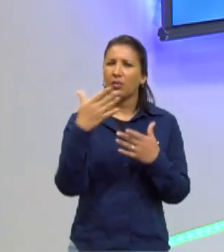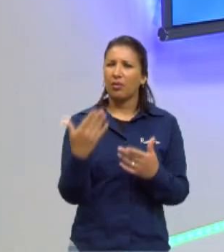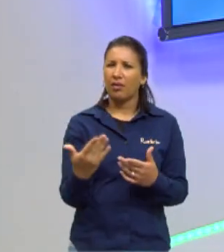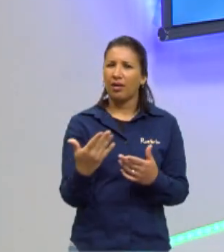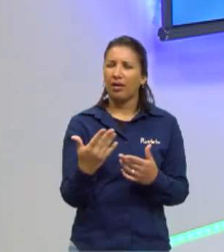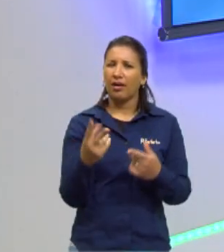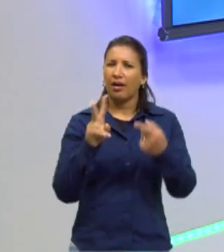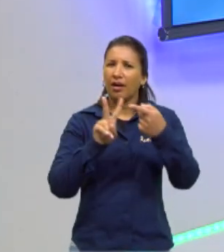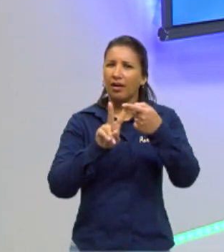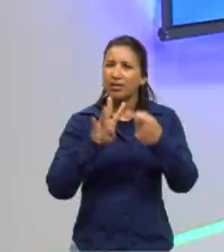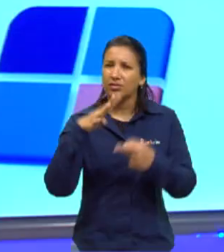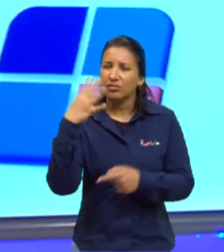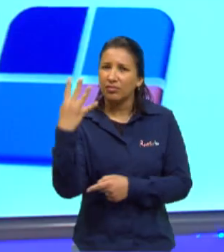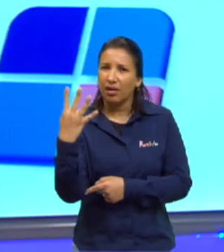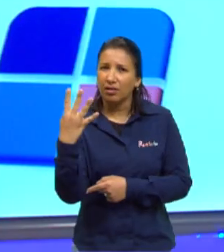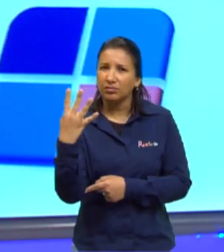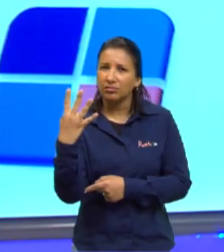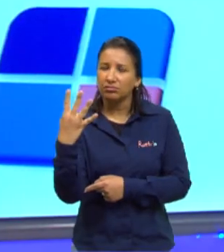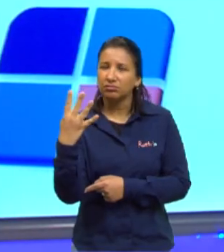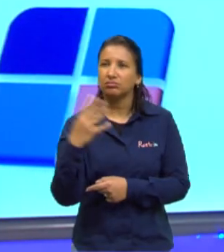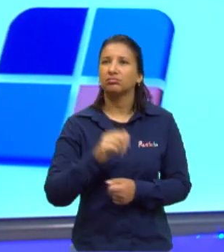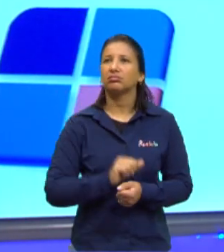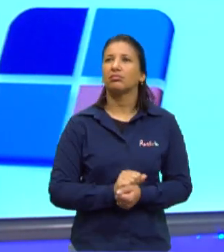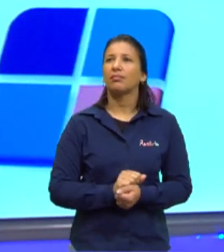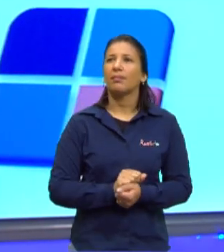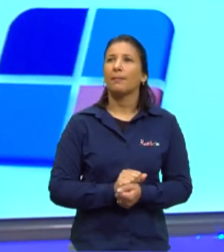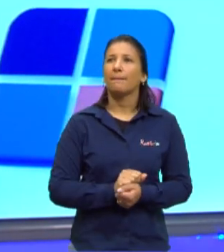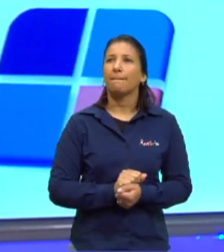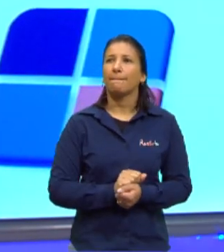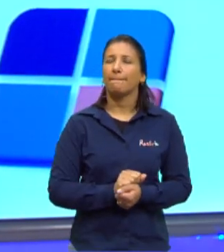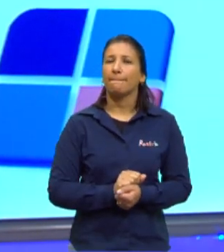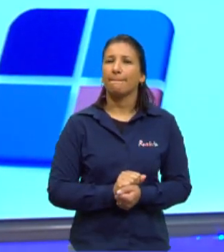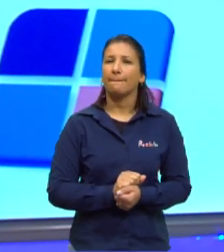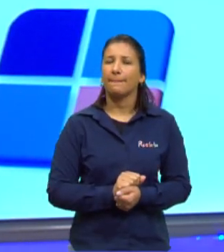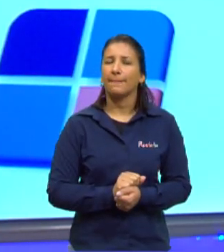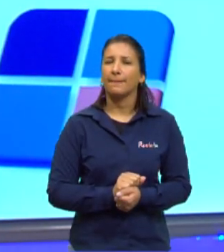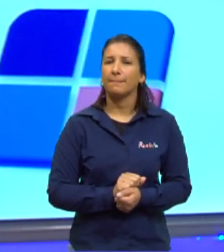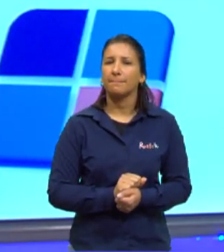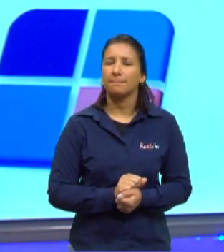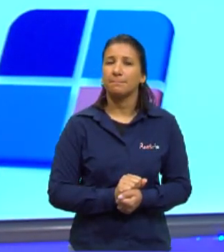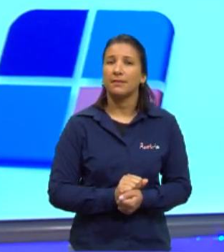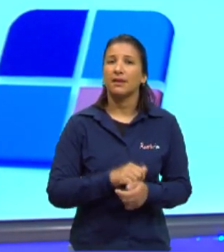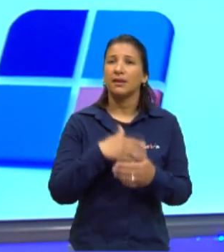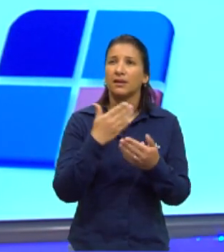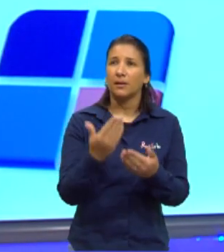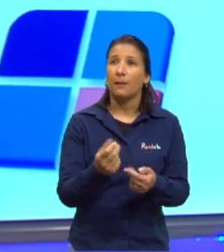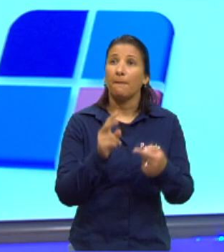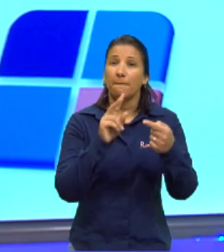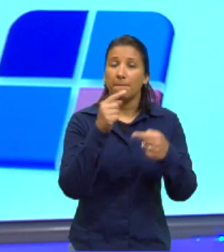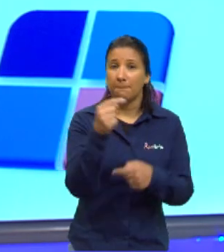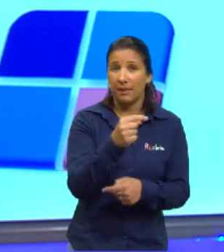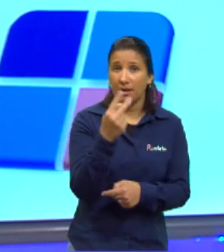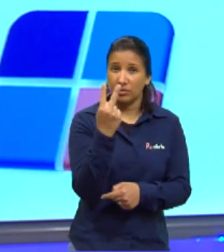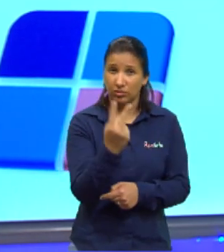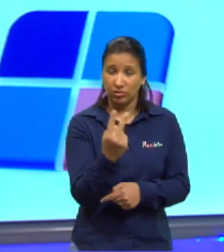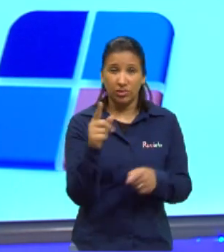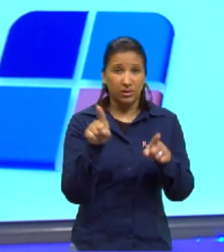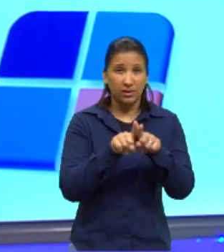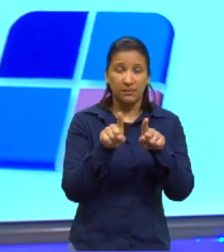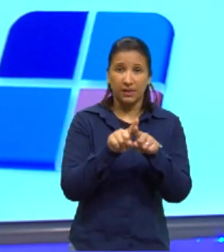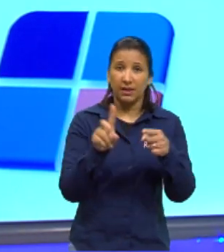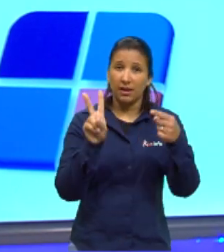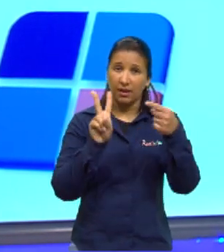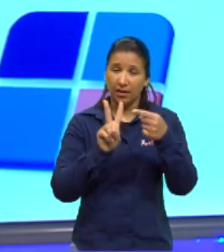4? Mais 2. Quando eu multiplico menos 2 por menos 2, mais 4. Então, menos 2 também é a